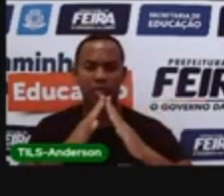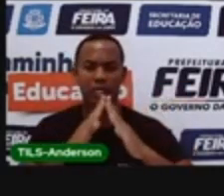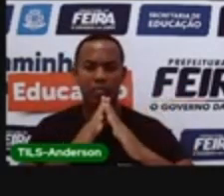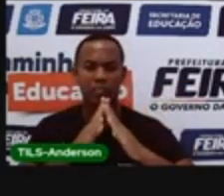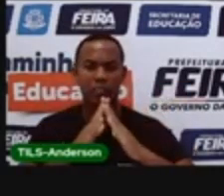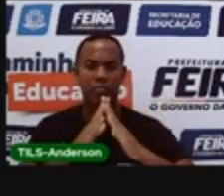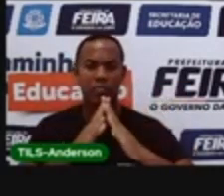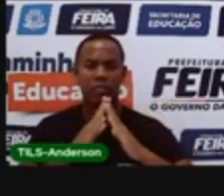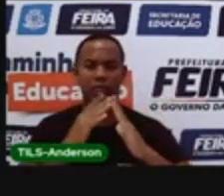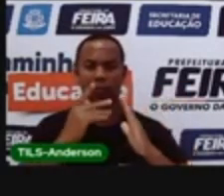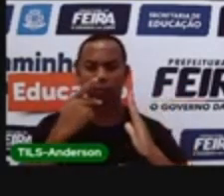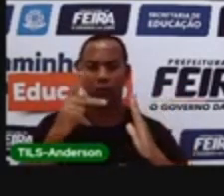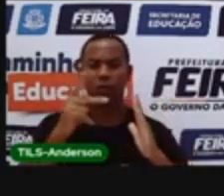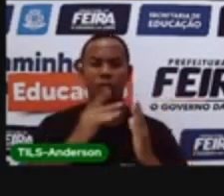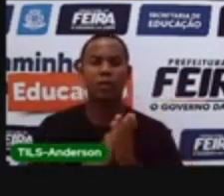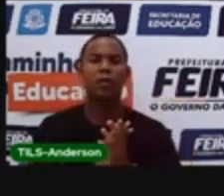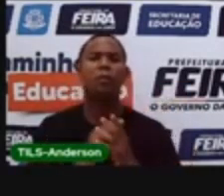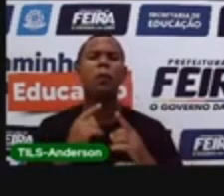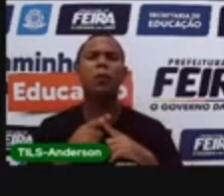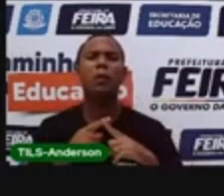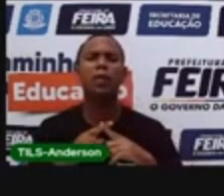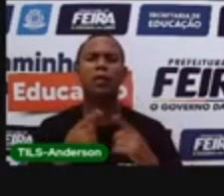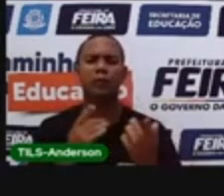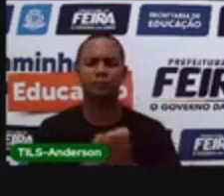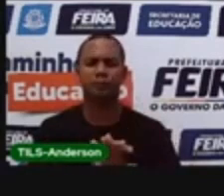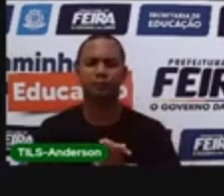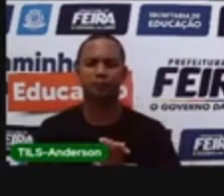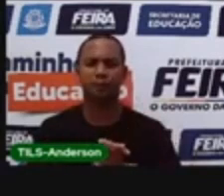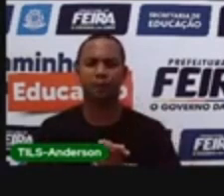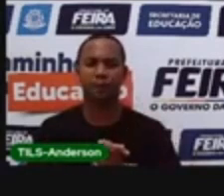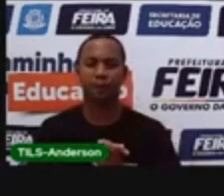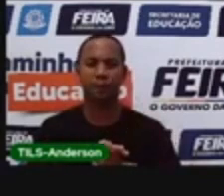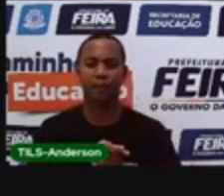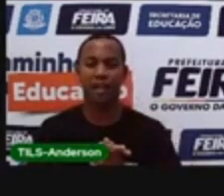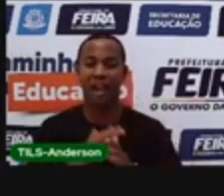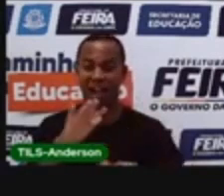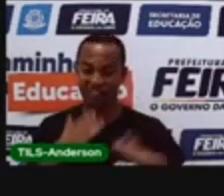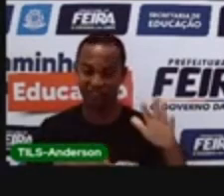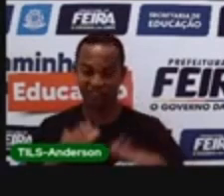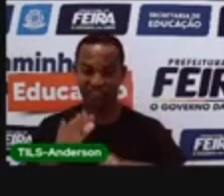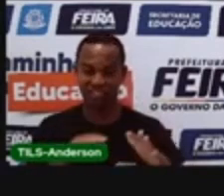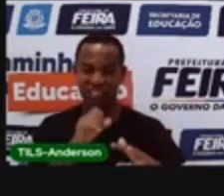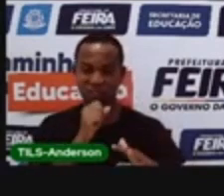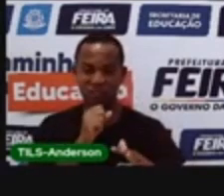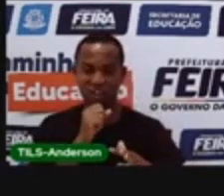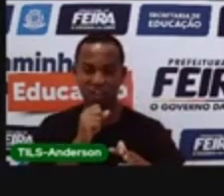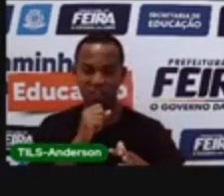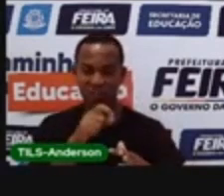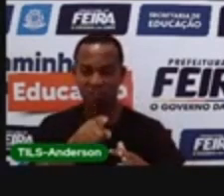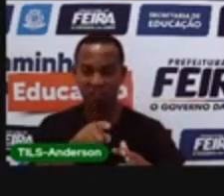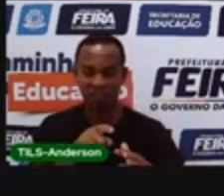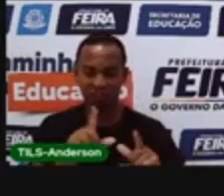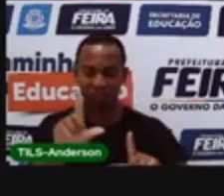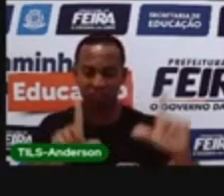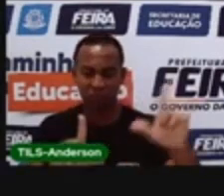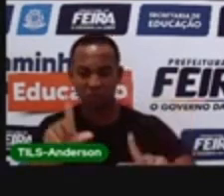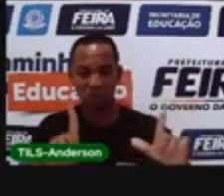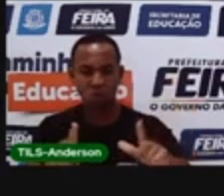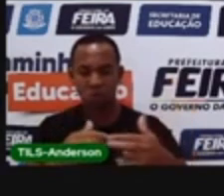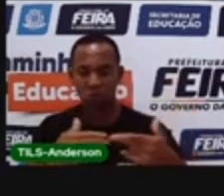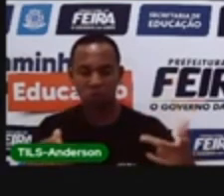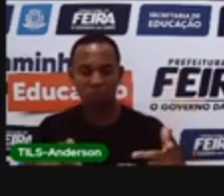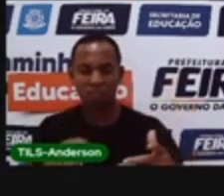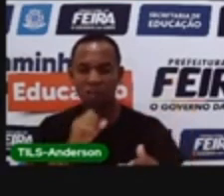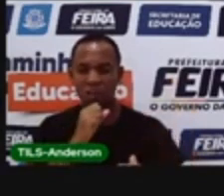eletrodomésticos, tá? Por que Pro? Porque quanto mais velho é o aparelho, mais ele irá consumir.